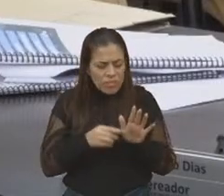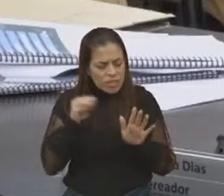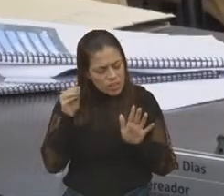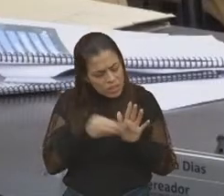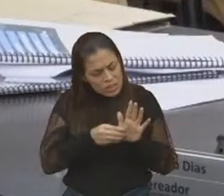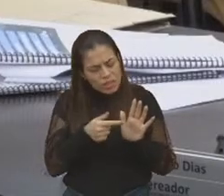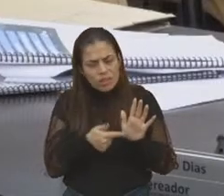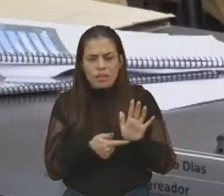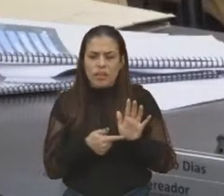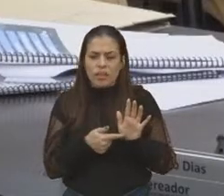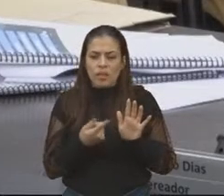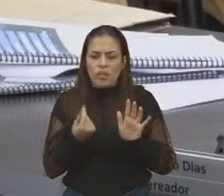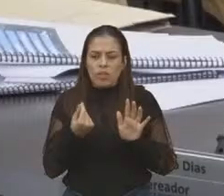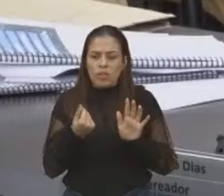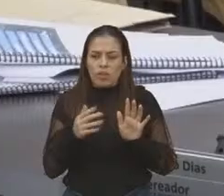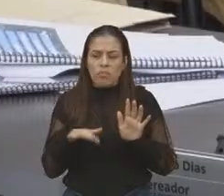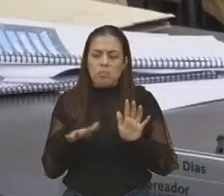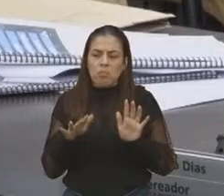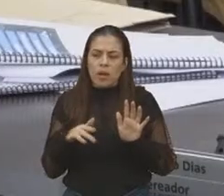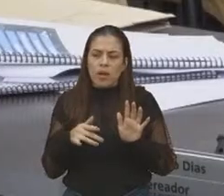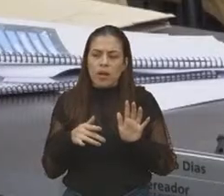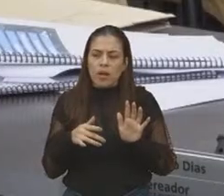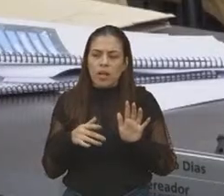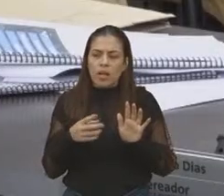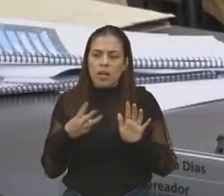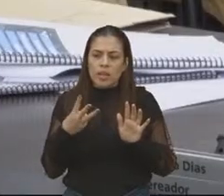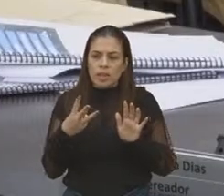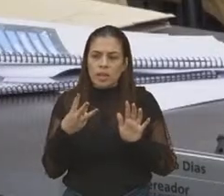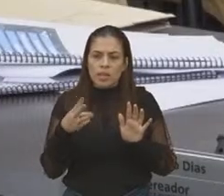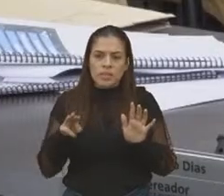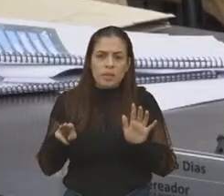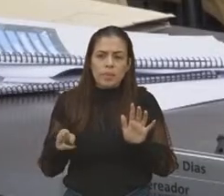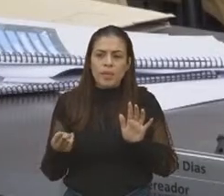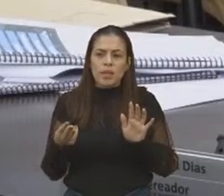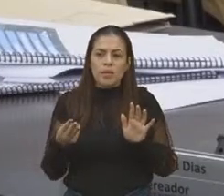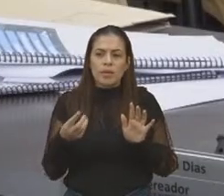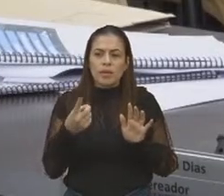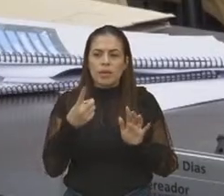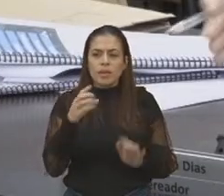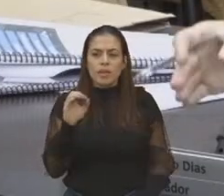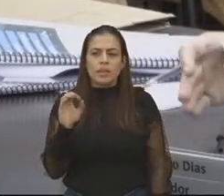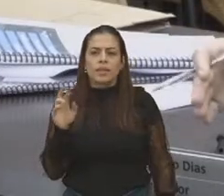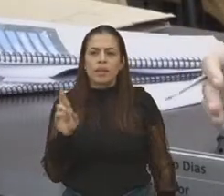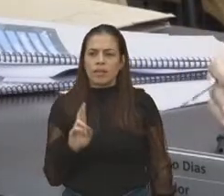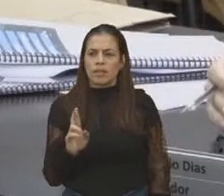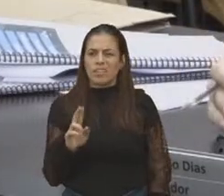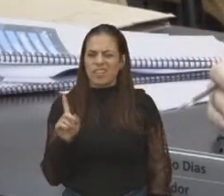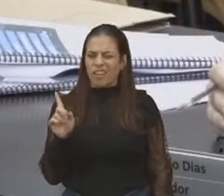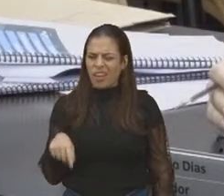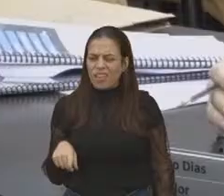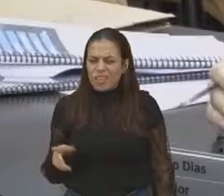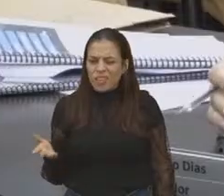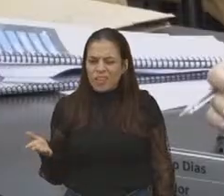colocado o custo financeiro estimado para a ação de R$ 3.100, é isso mesmo?